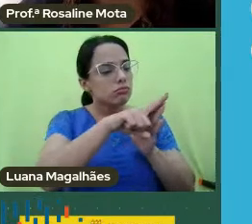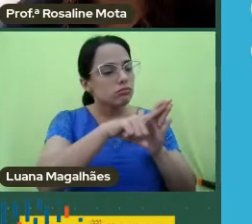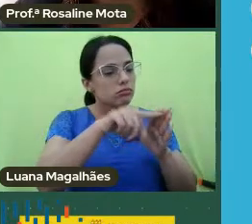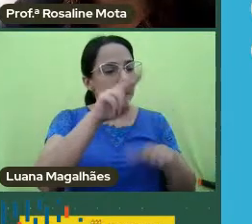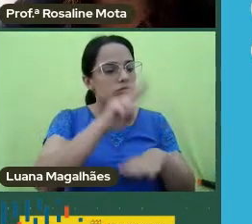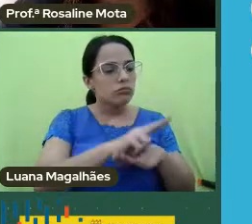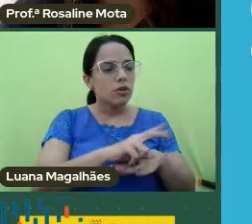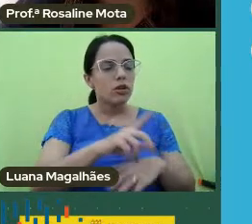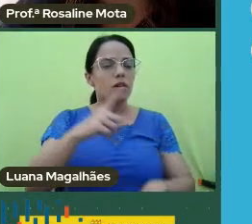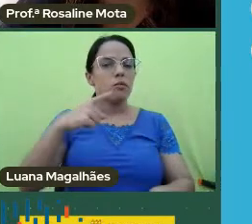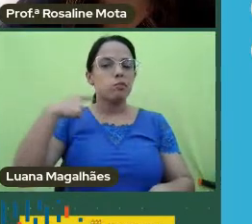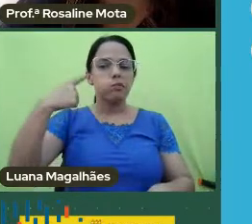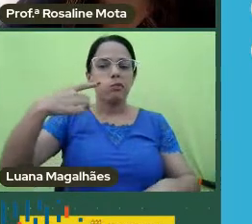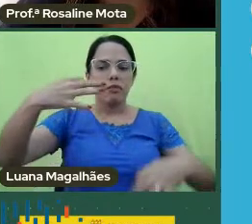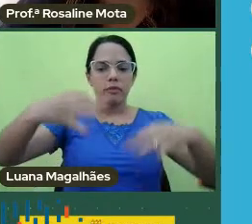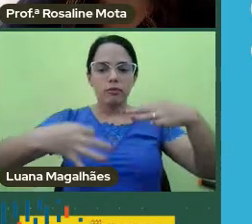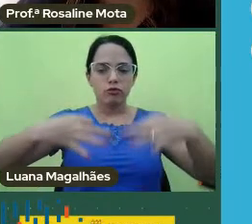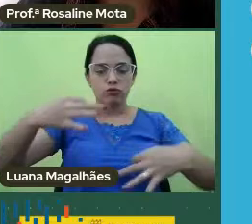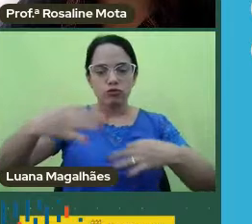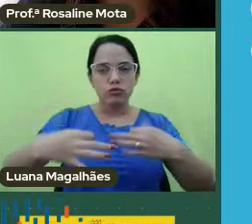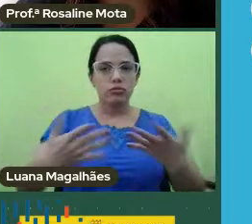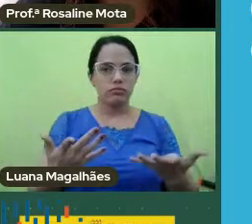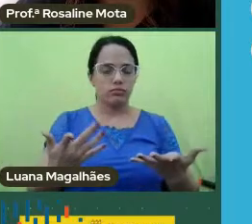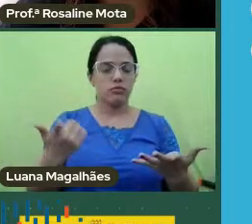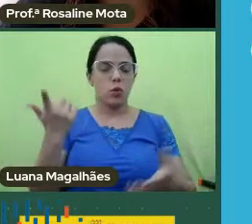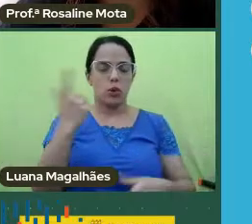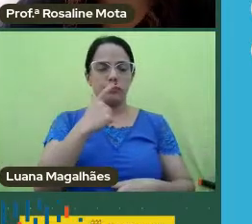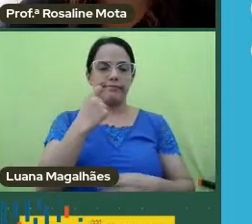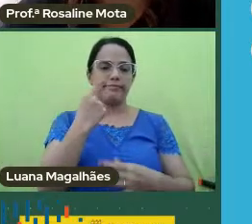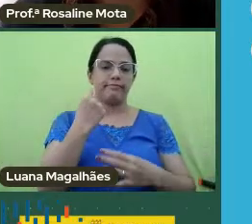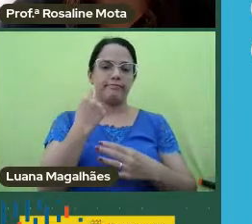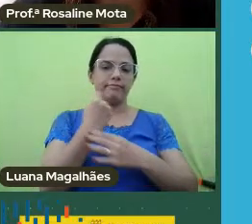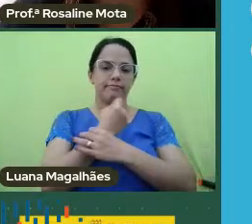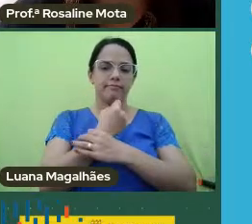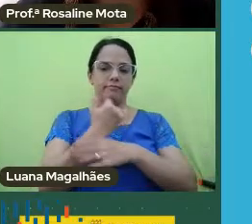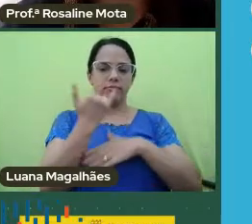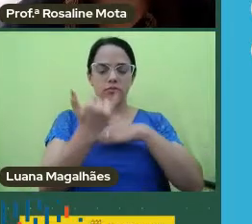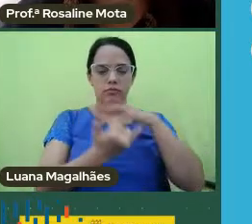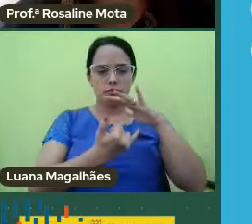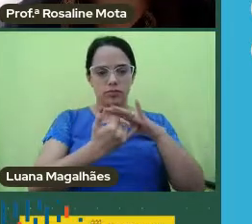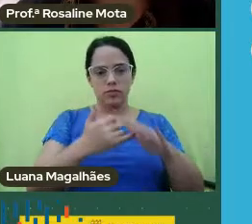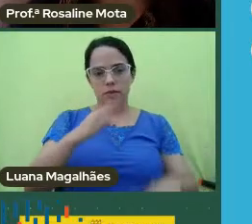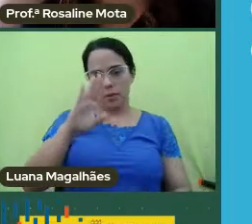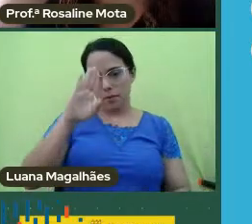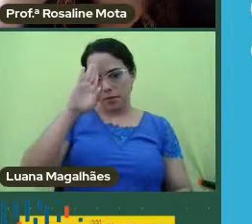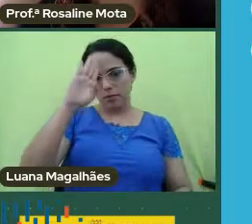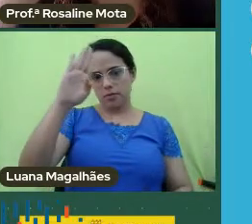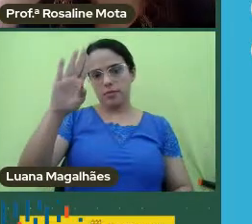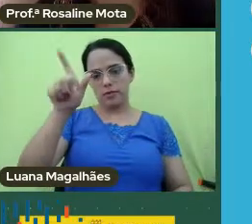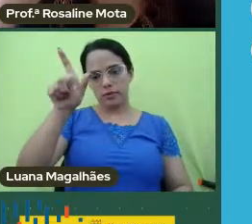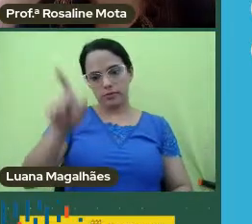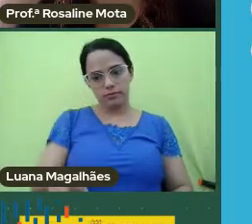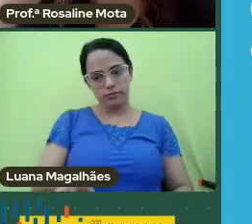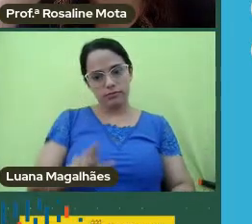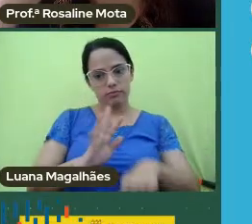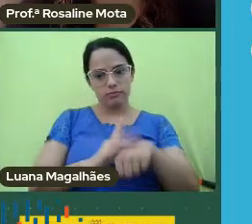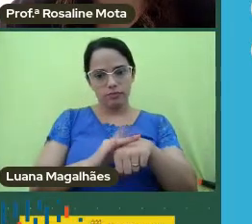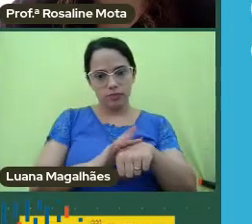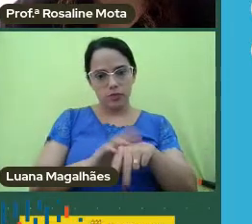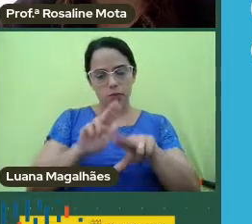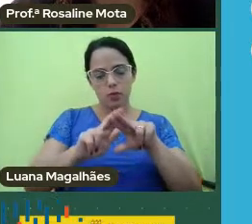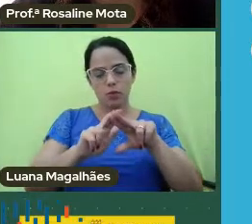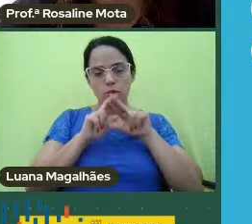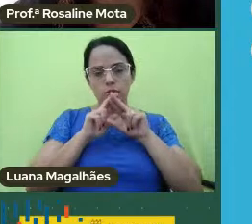questionamentos jurídicos e resguardar não só a instituição, mas, sobretudo, o paciente. Então, a gente